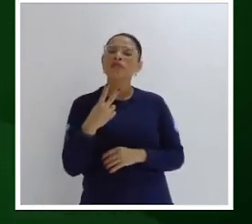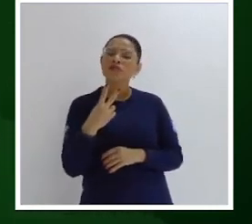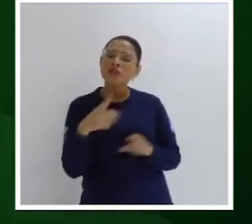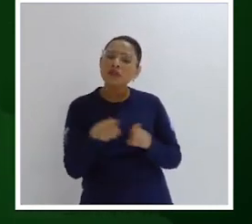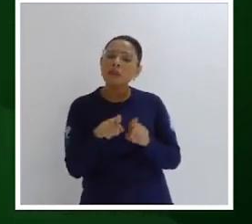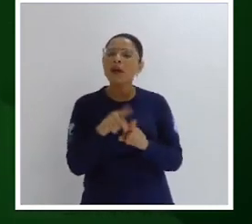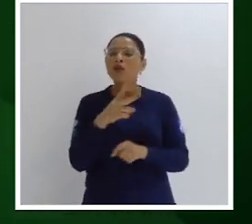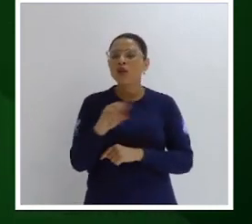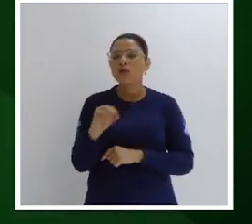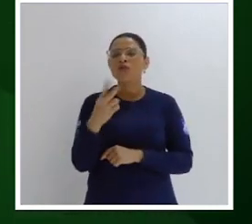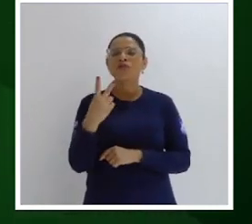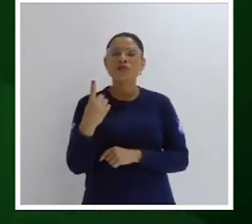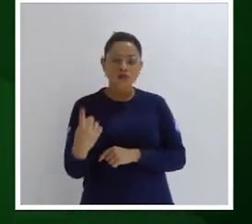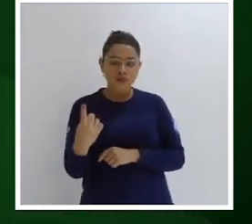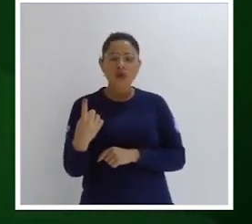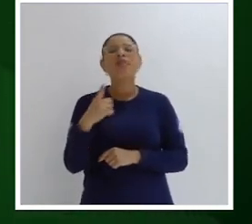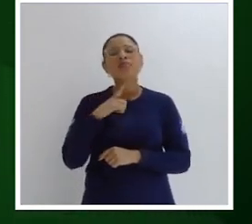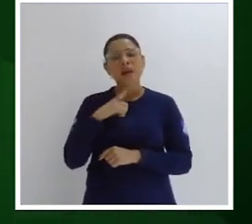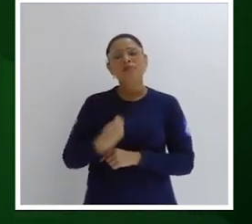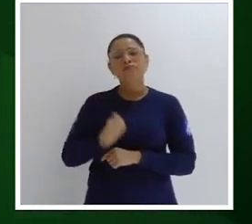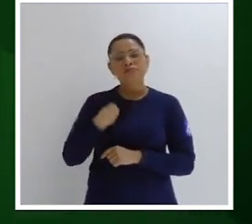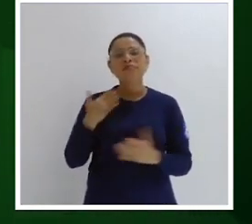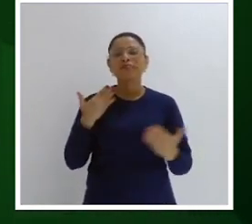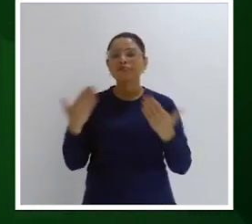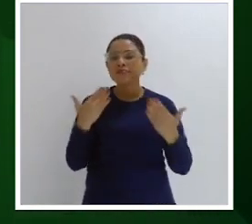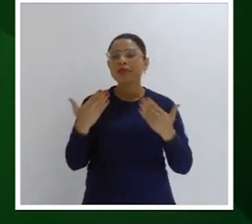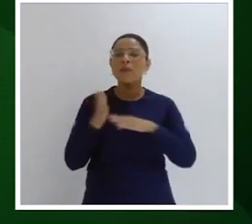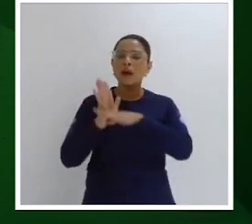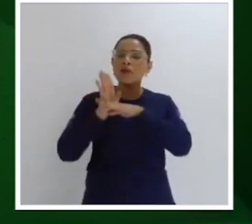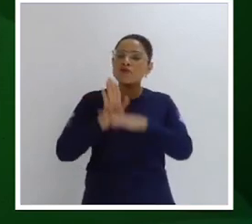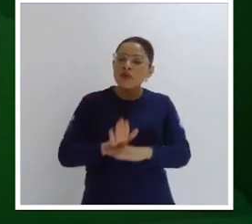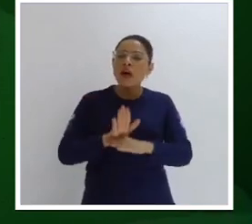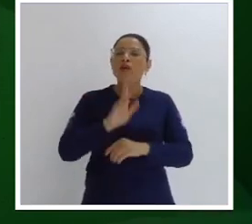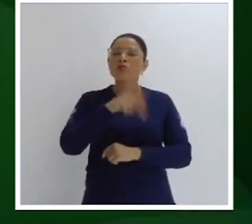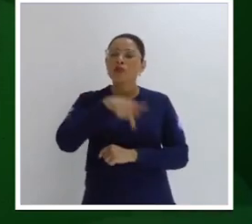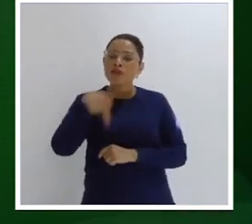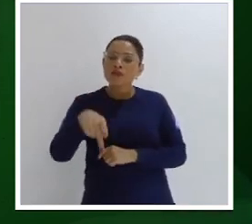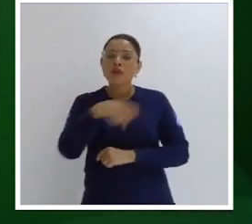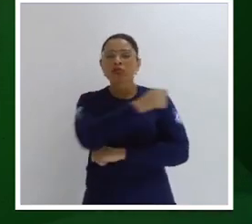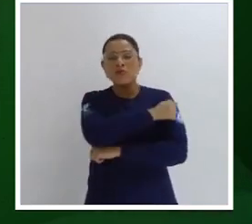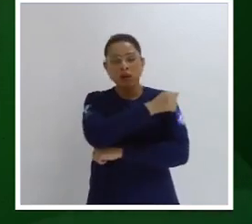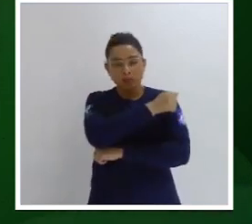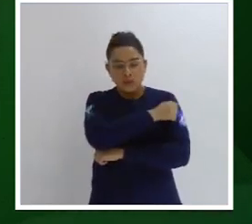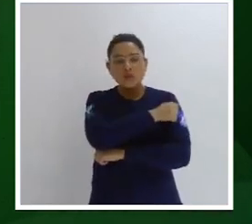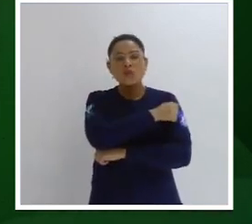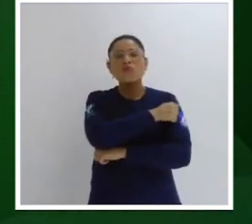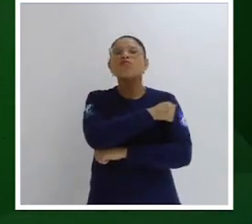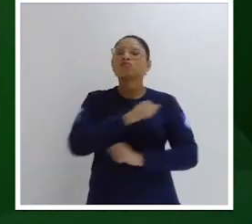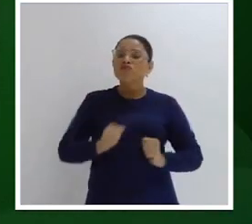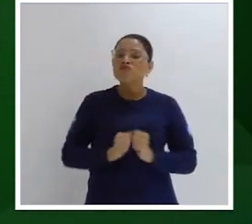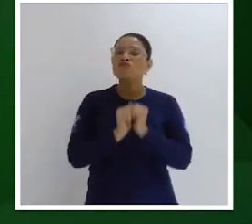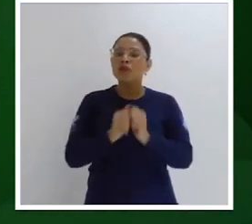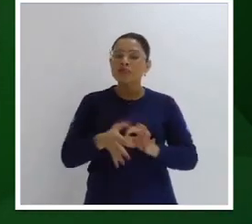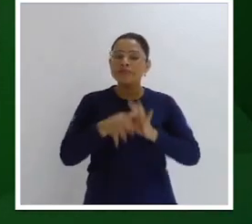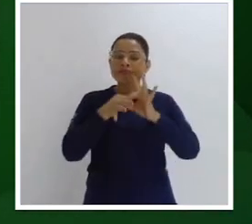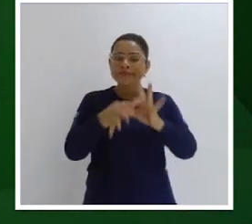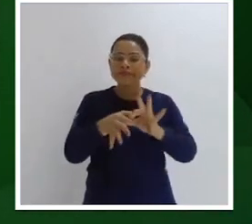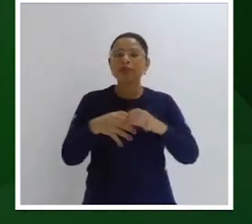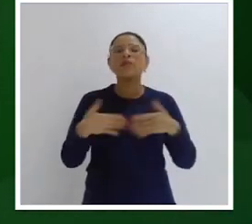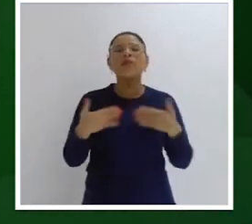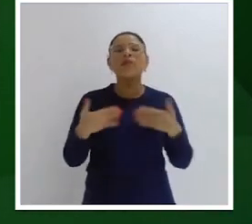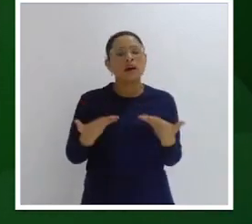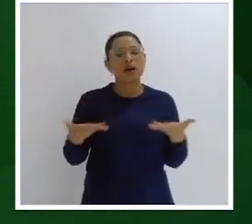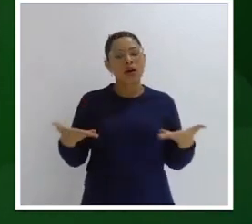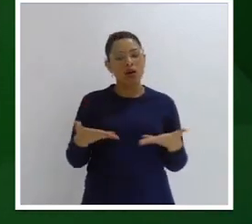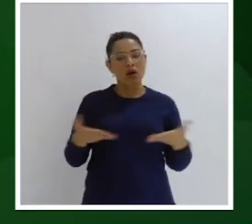a gente tem os psicólogos para ajudar os professores e os alunos nesta caminhada e